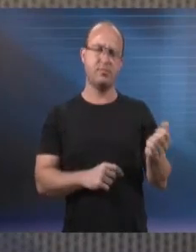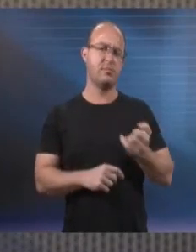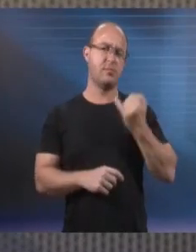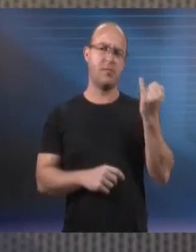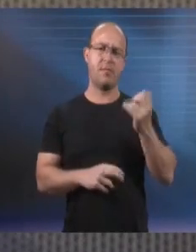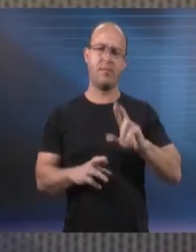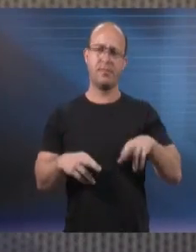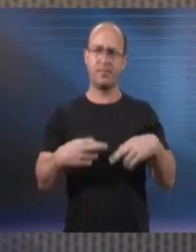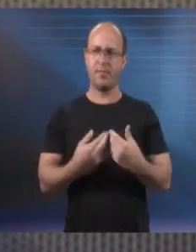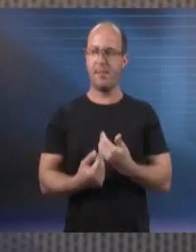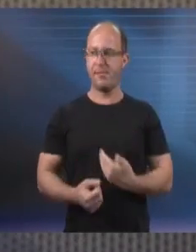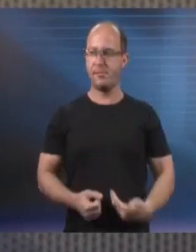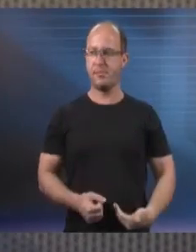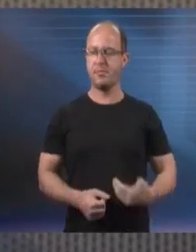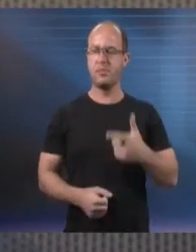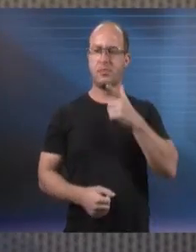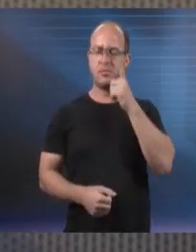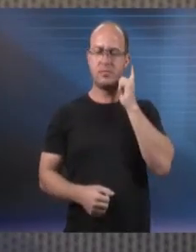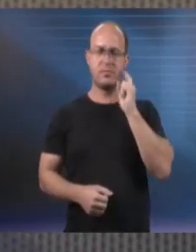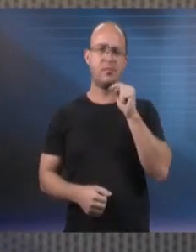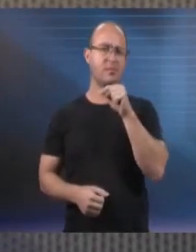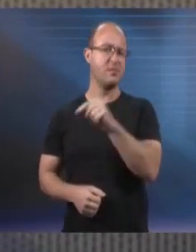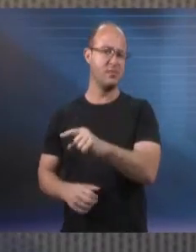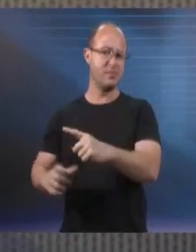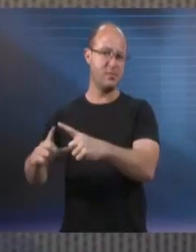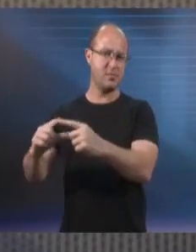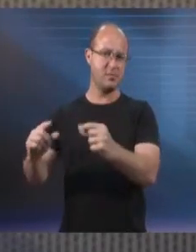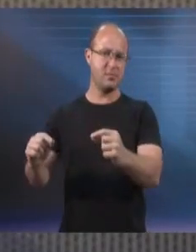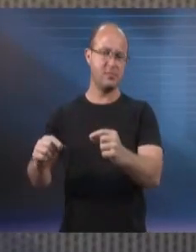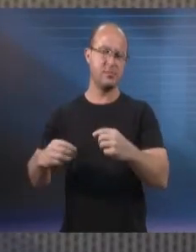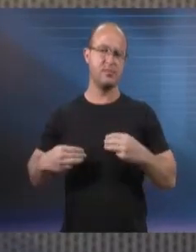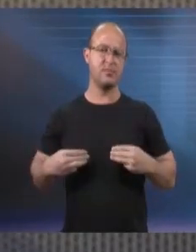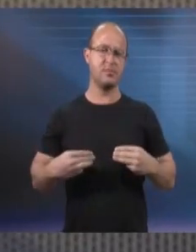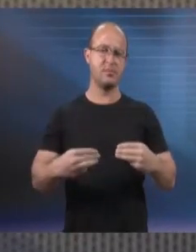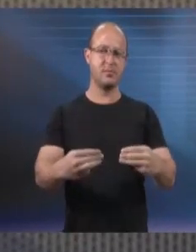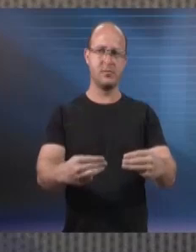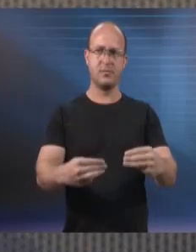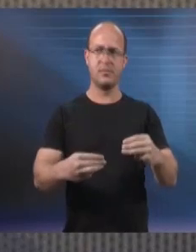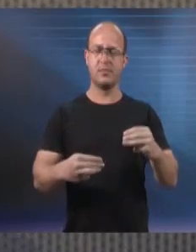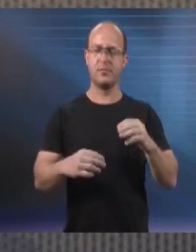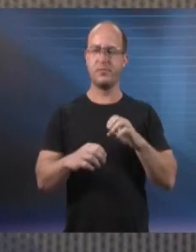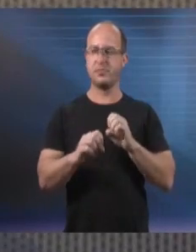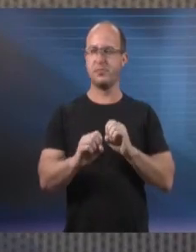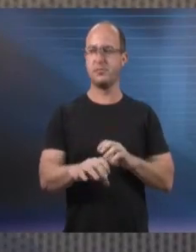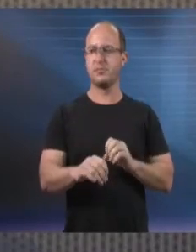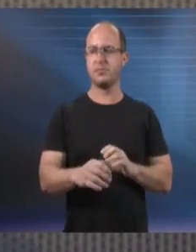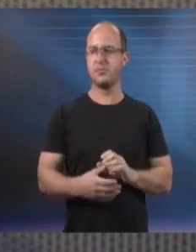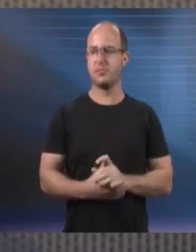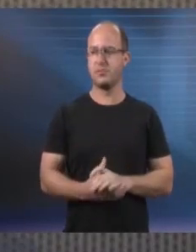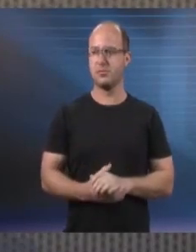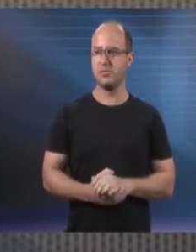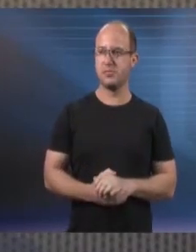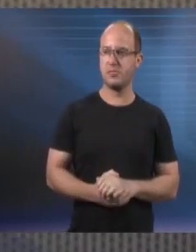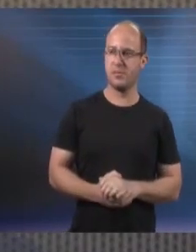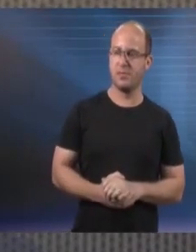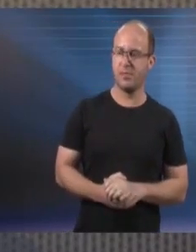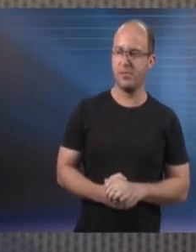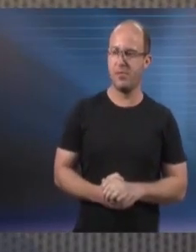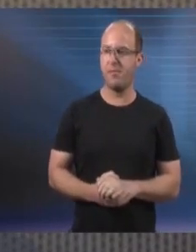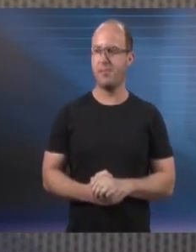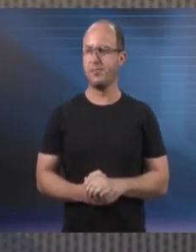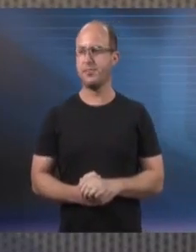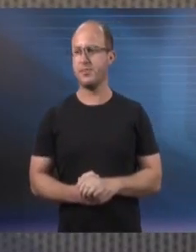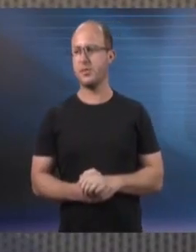importante audiência ontem em Brasília, no Ministério da Educação. Me